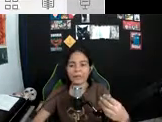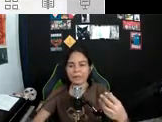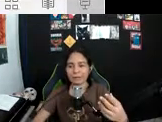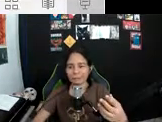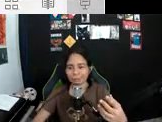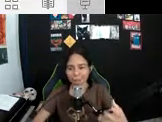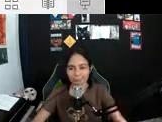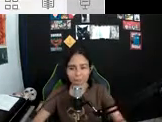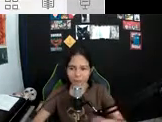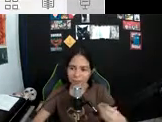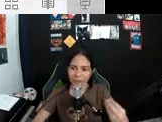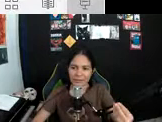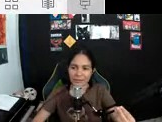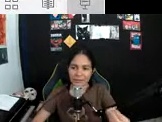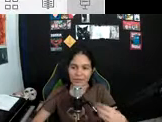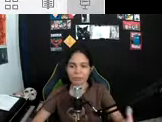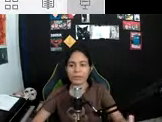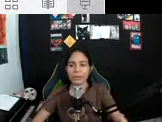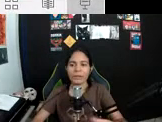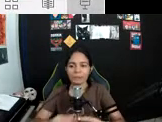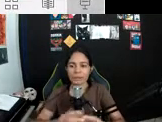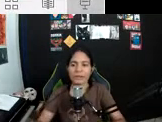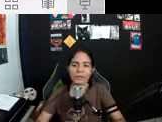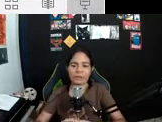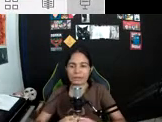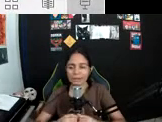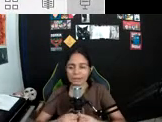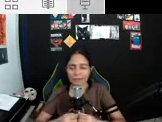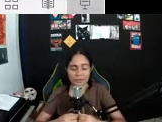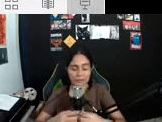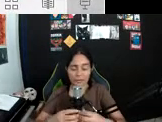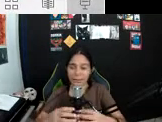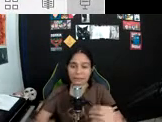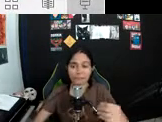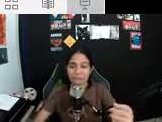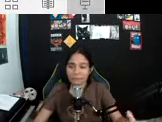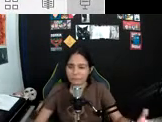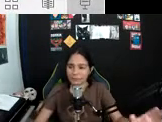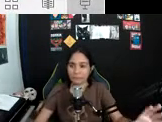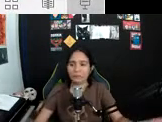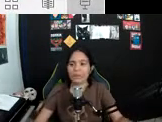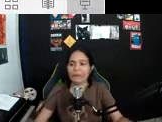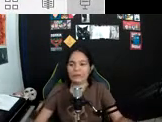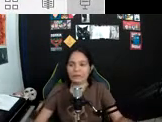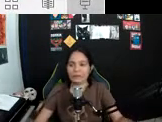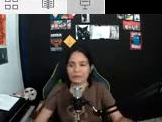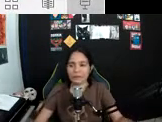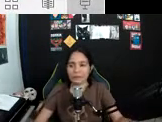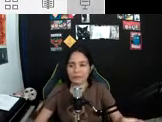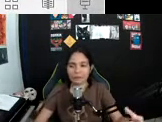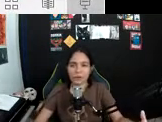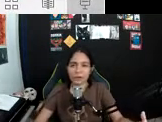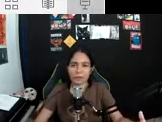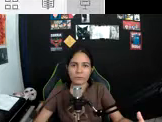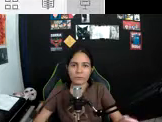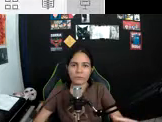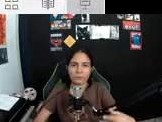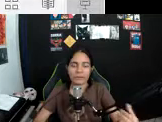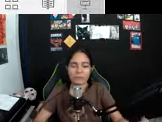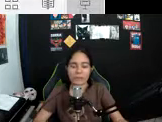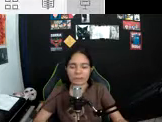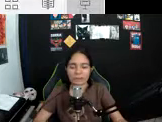parente está, às vezes até já morreu, né? E aí você perde, gente. É